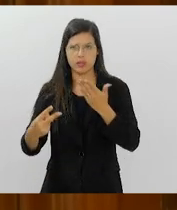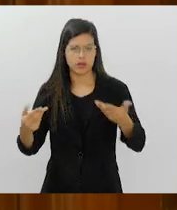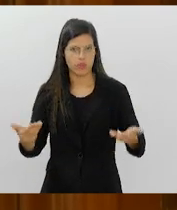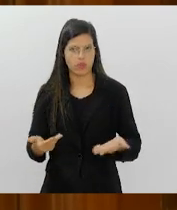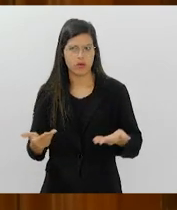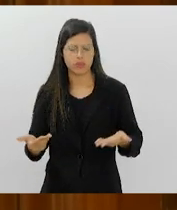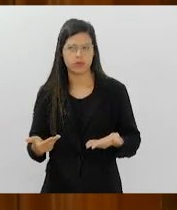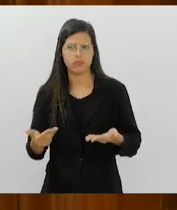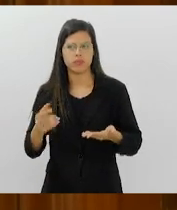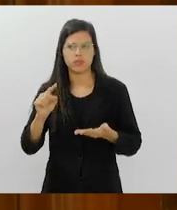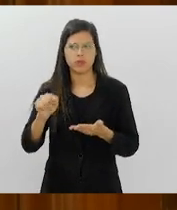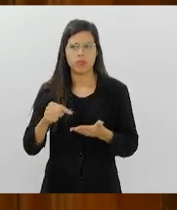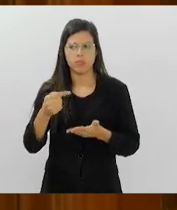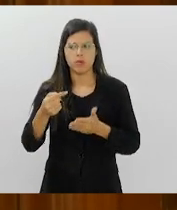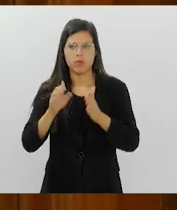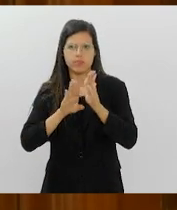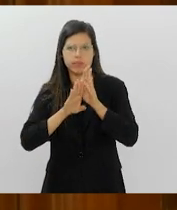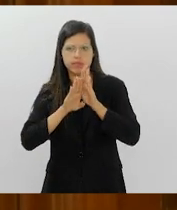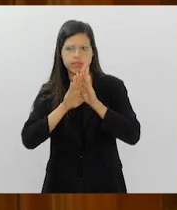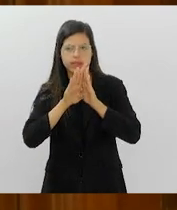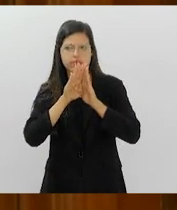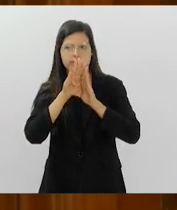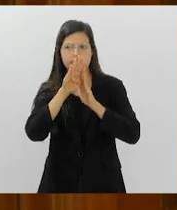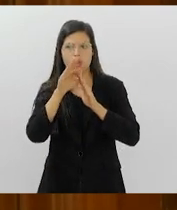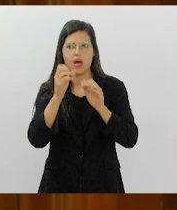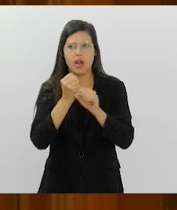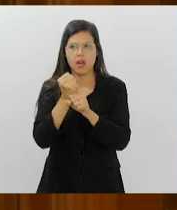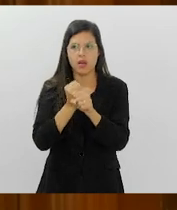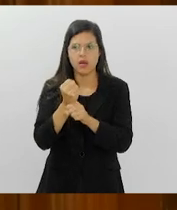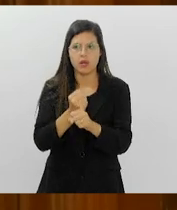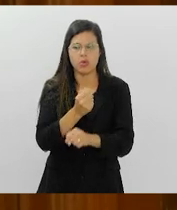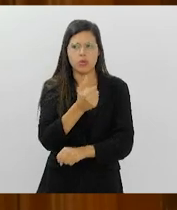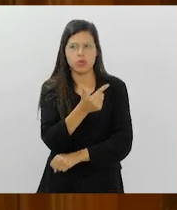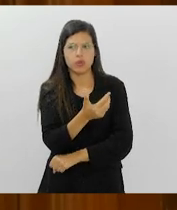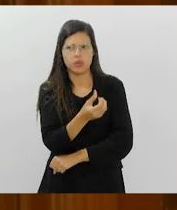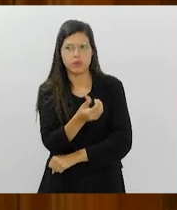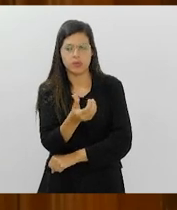essa curva ela vai subindo, quando chega no ano 2016, 2017, ela tem